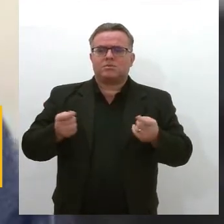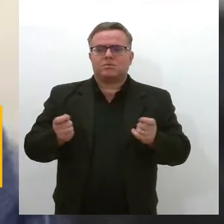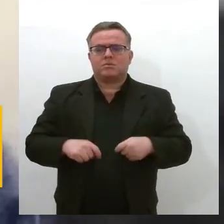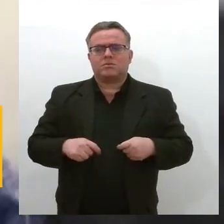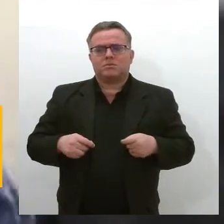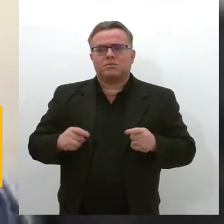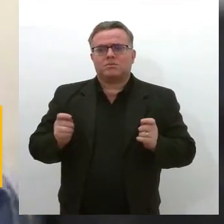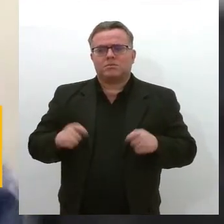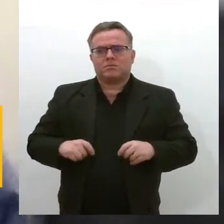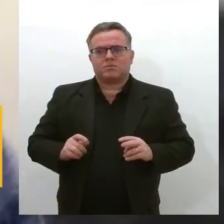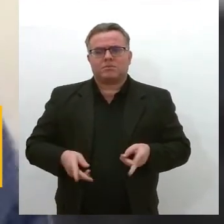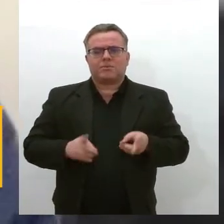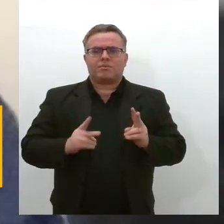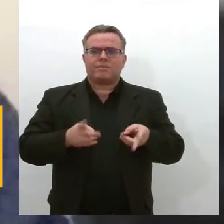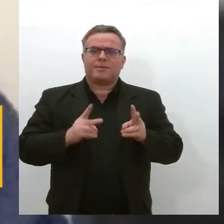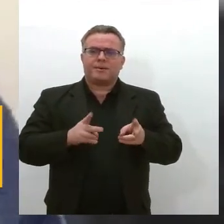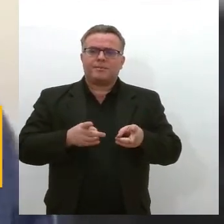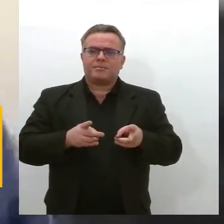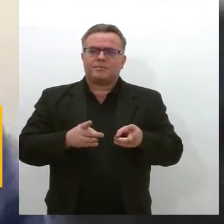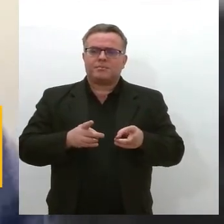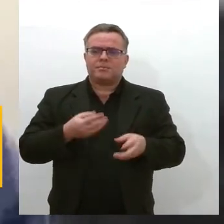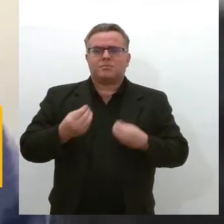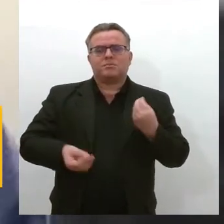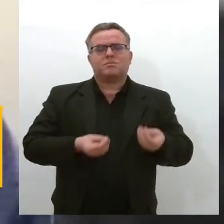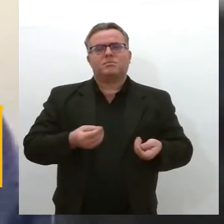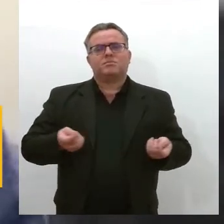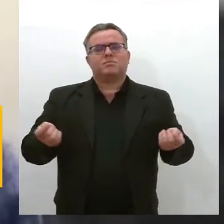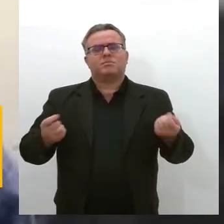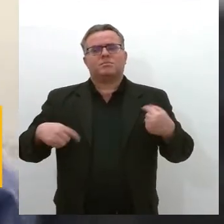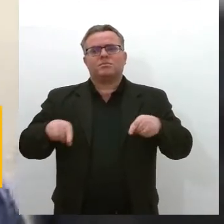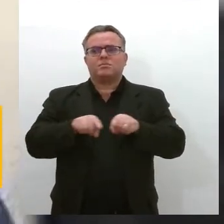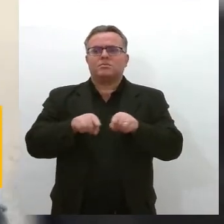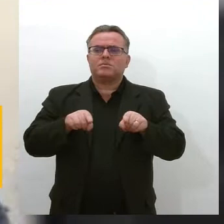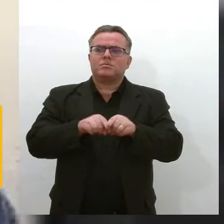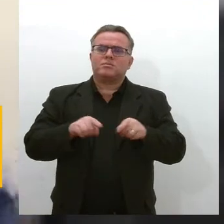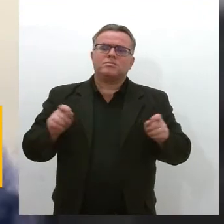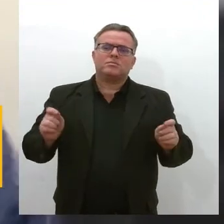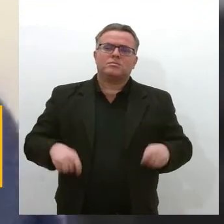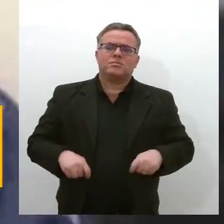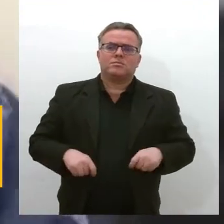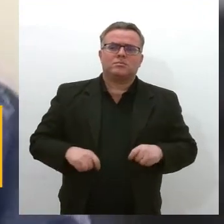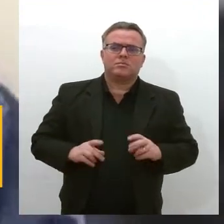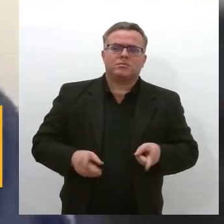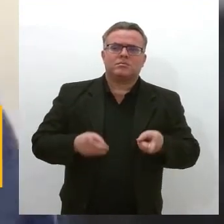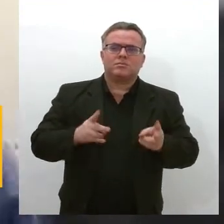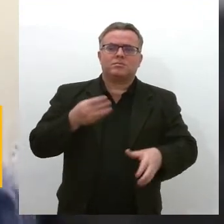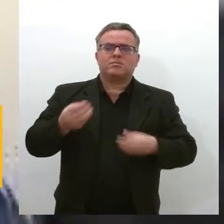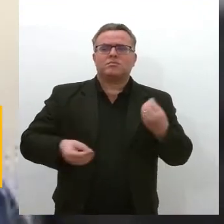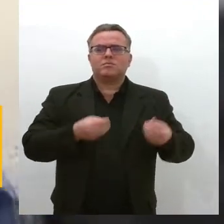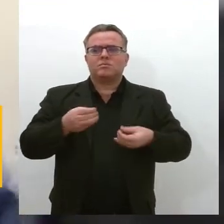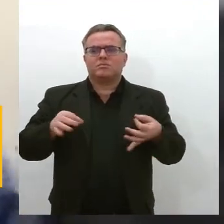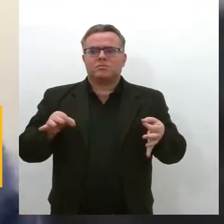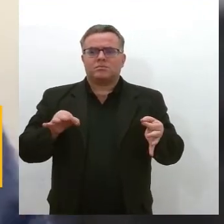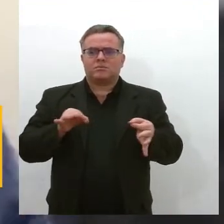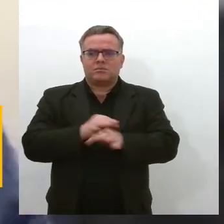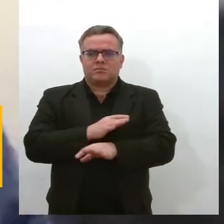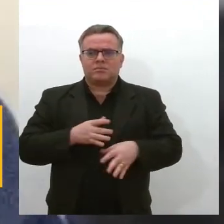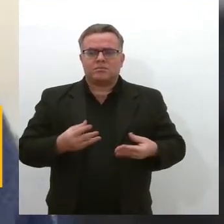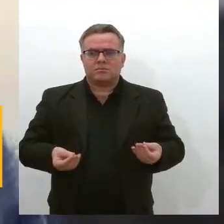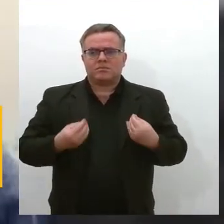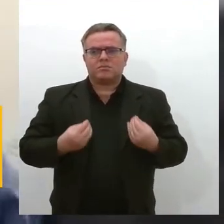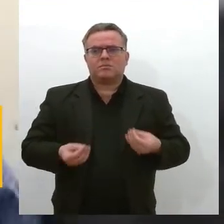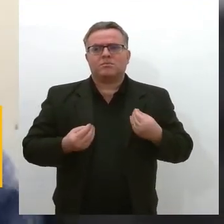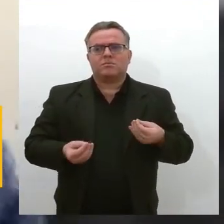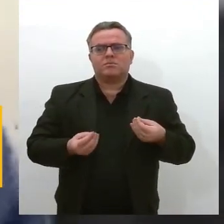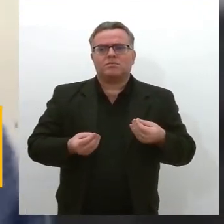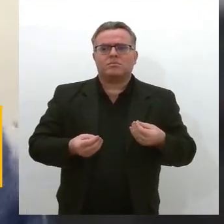com sofrimento mental, mas sim também, e muito importante, as pessoas que estão à volta. Porque essas pessoas, elas vão identificar,